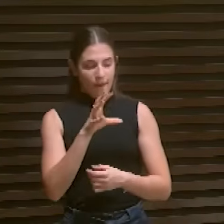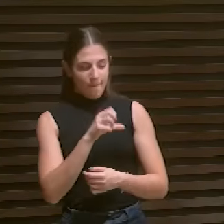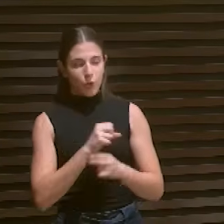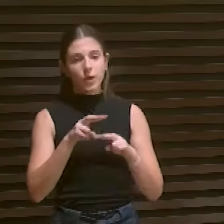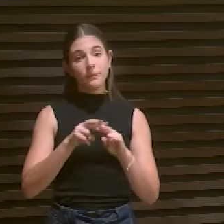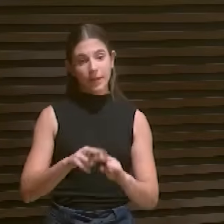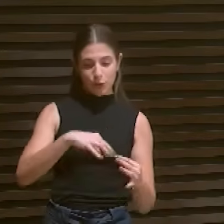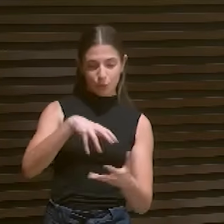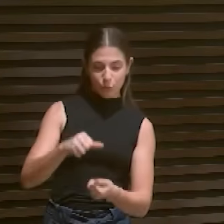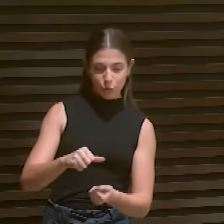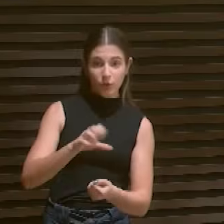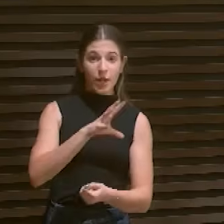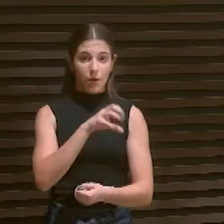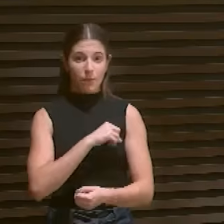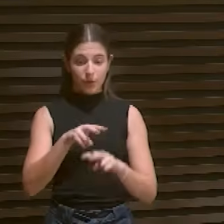são